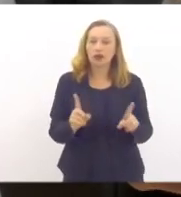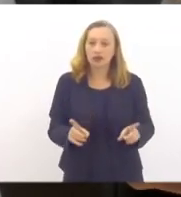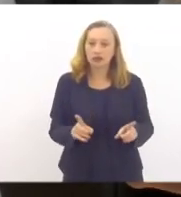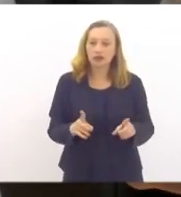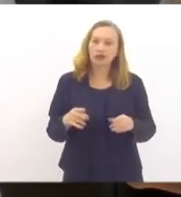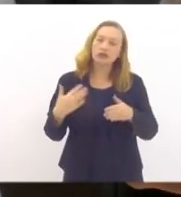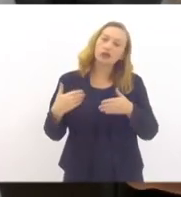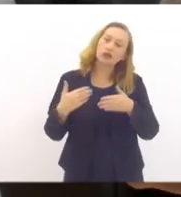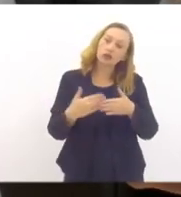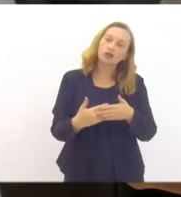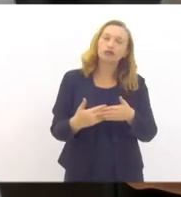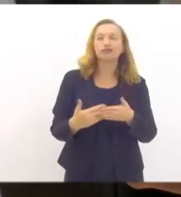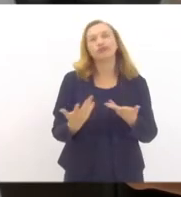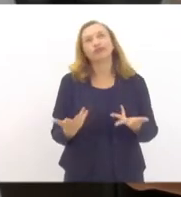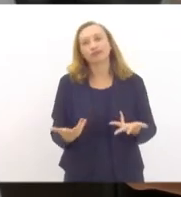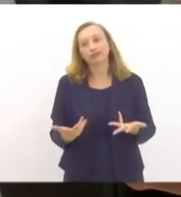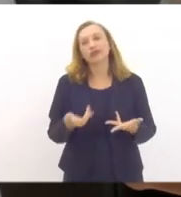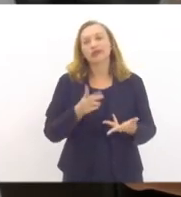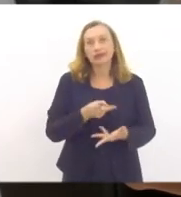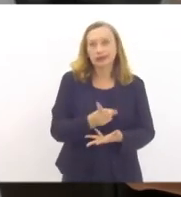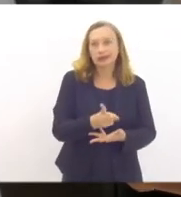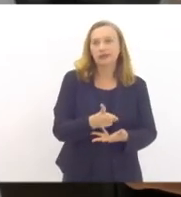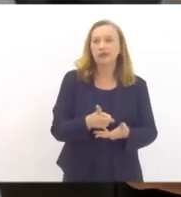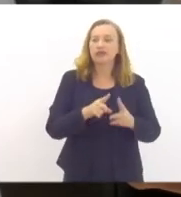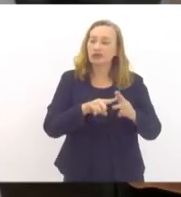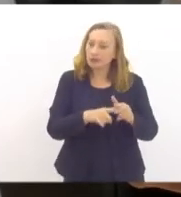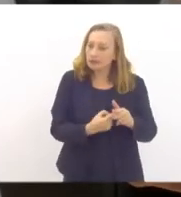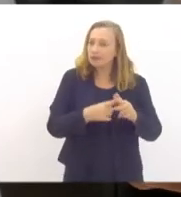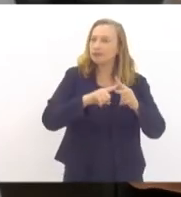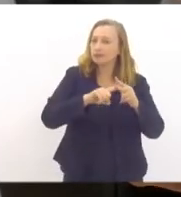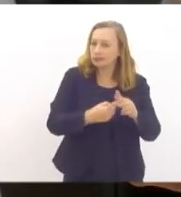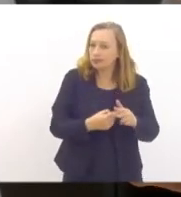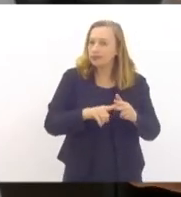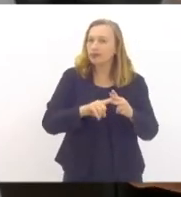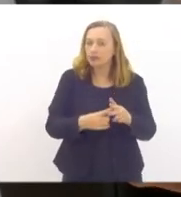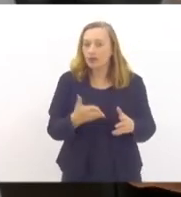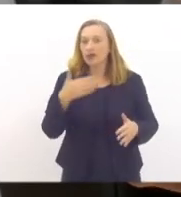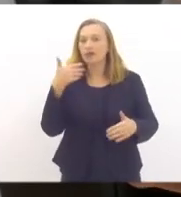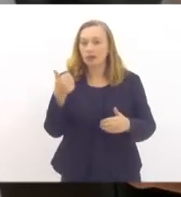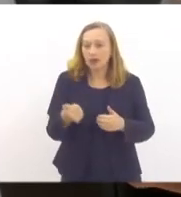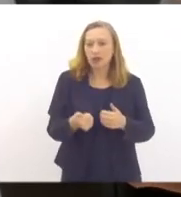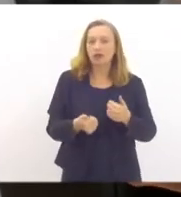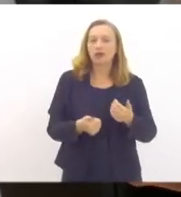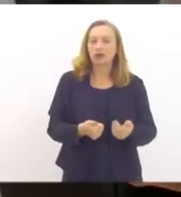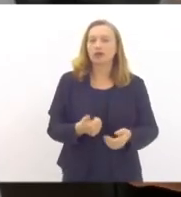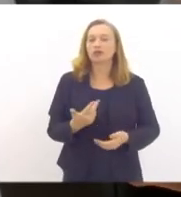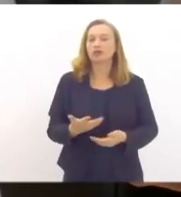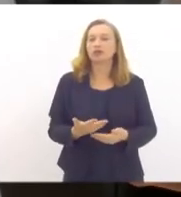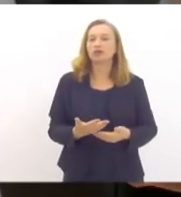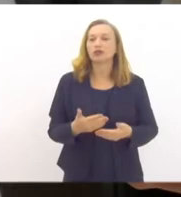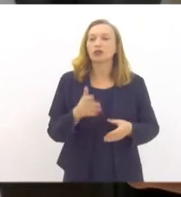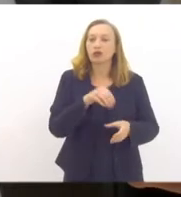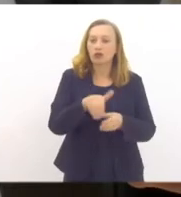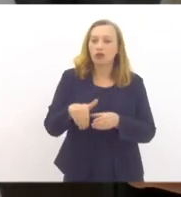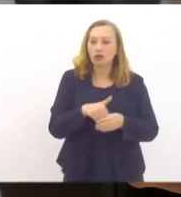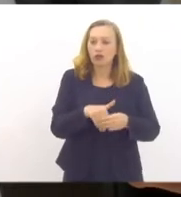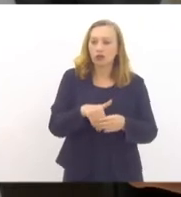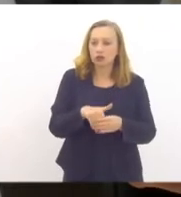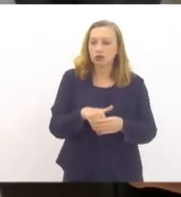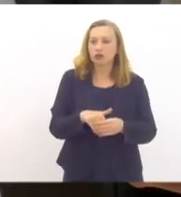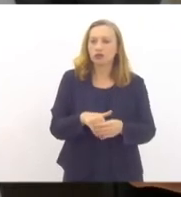longo do caminho a gente sempre vai aperfeiçoando, né, e melhorando o processo. O voto, né, não é